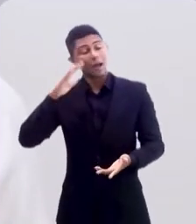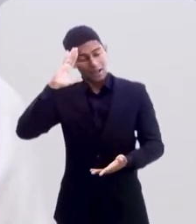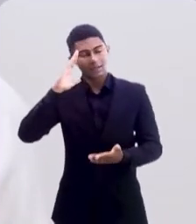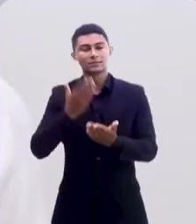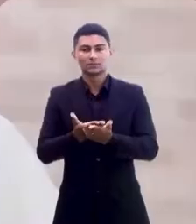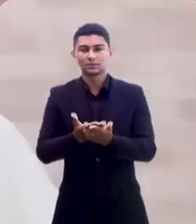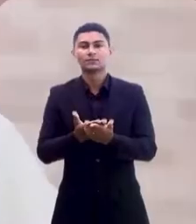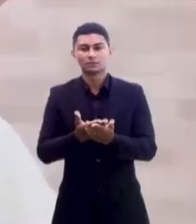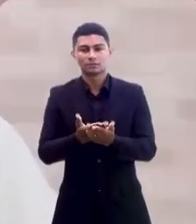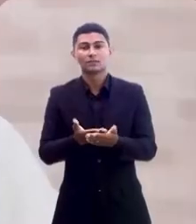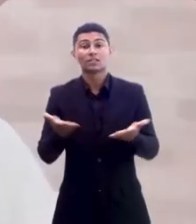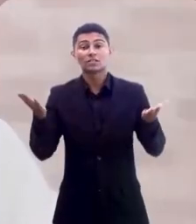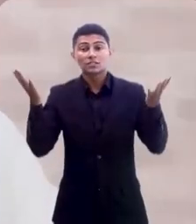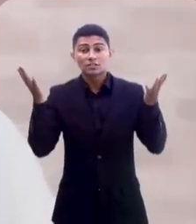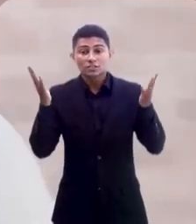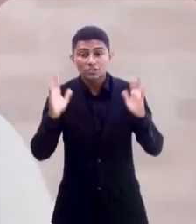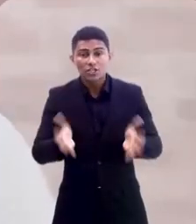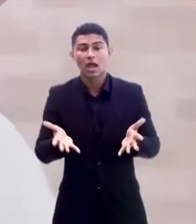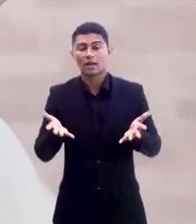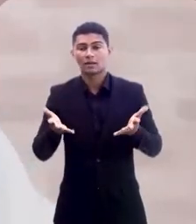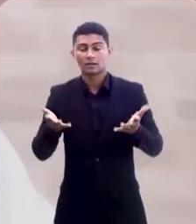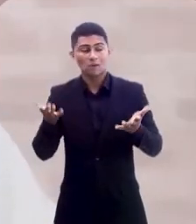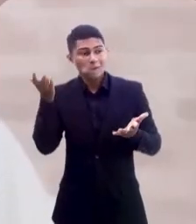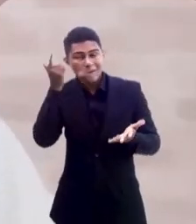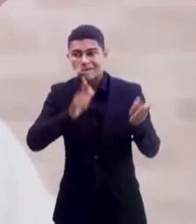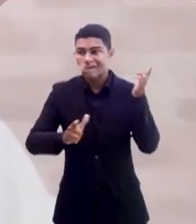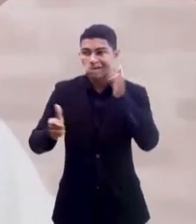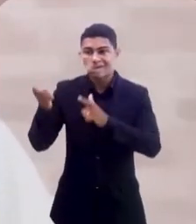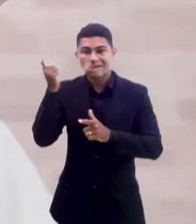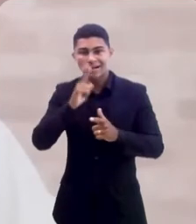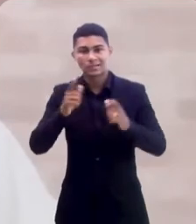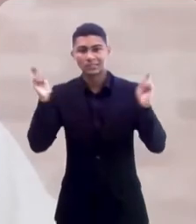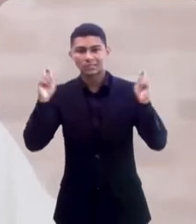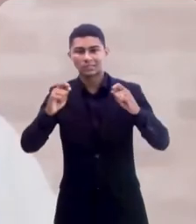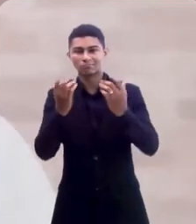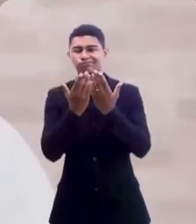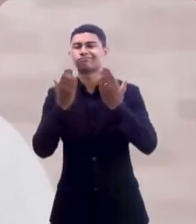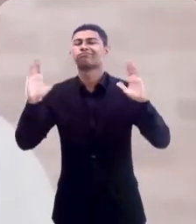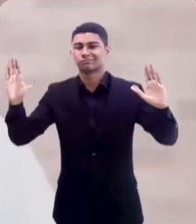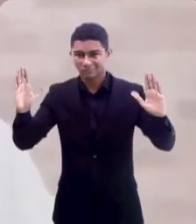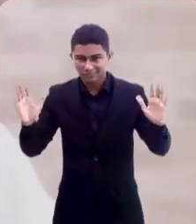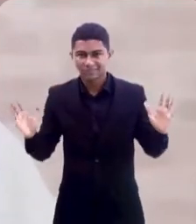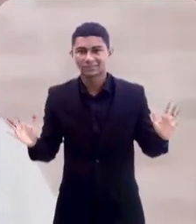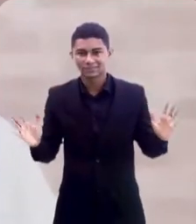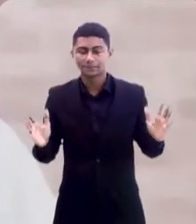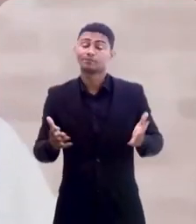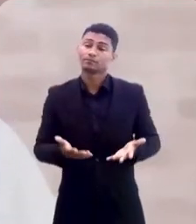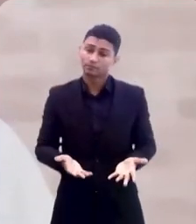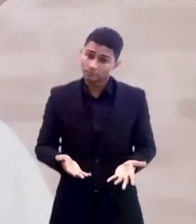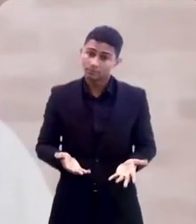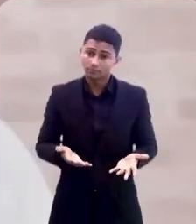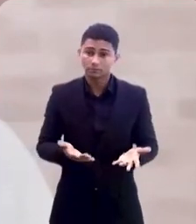eu creio que o caminho está aberto, né, de nós termos representação